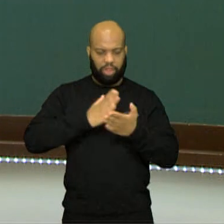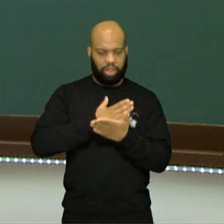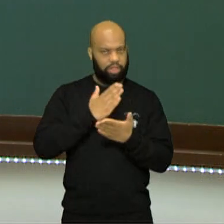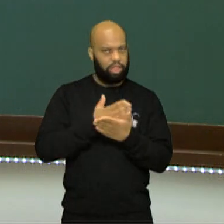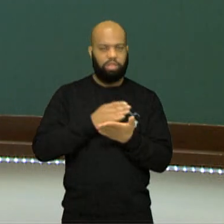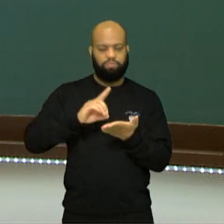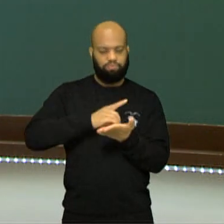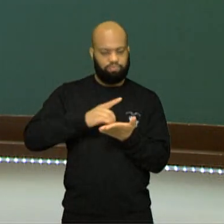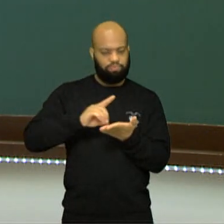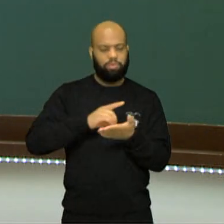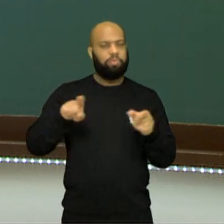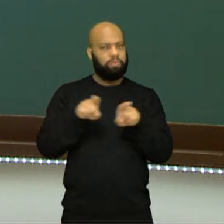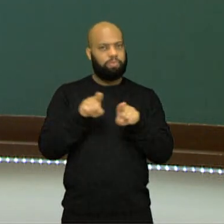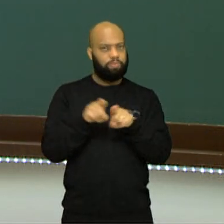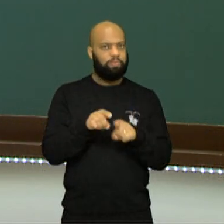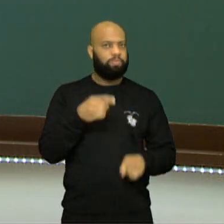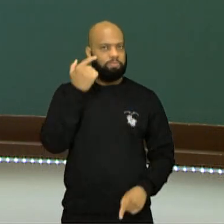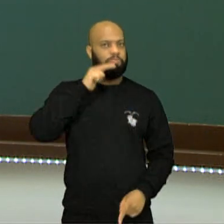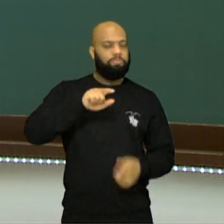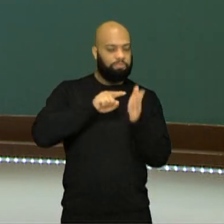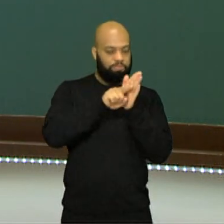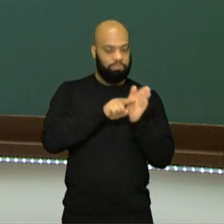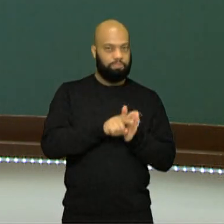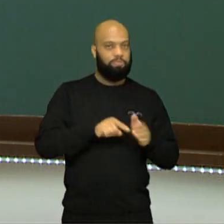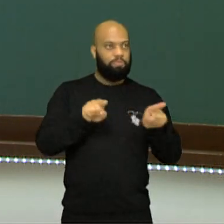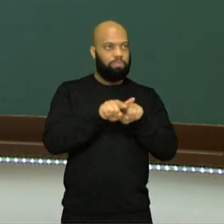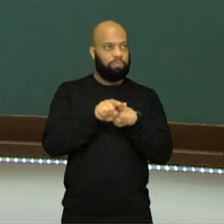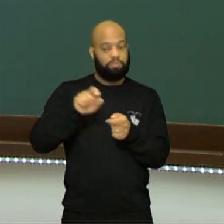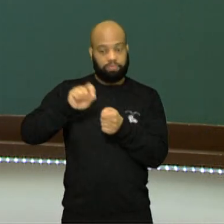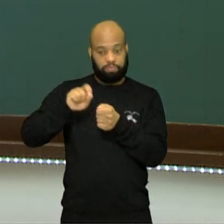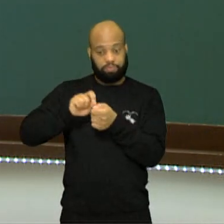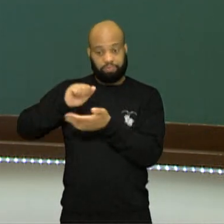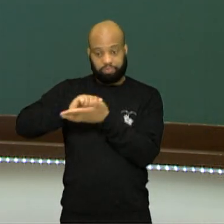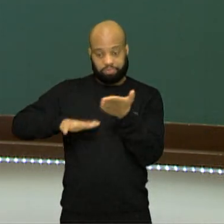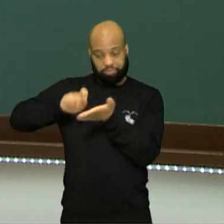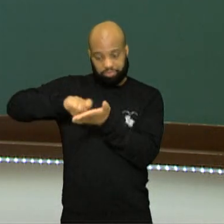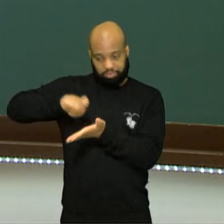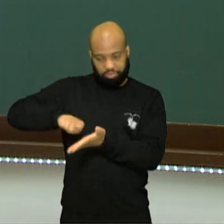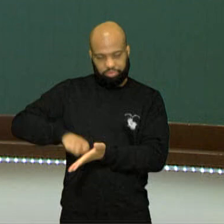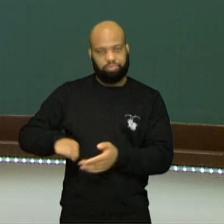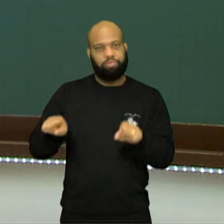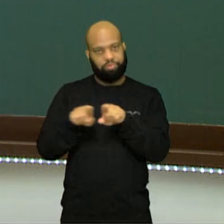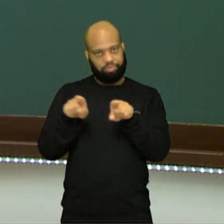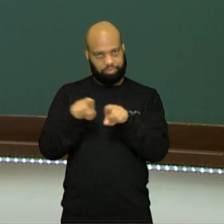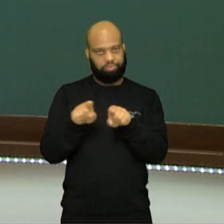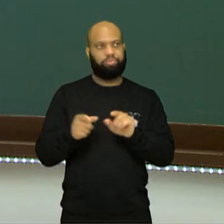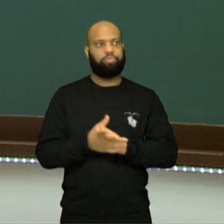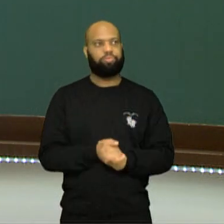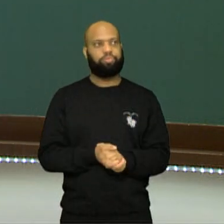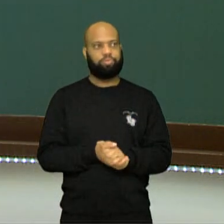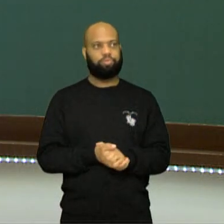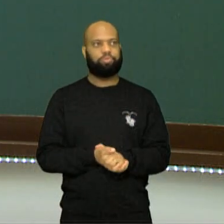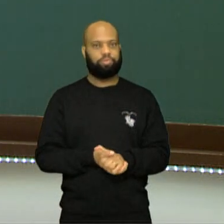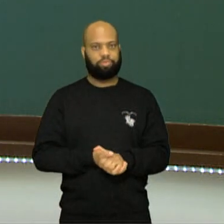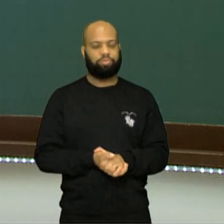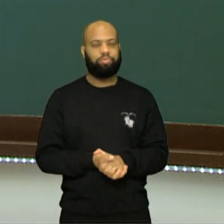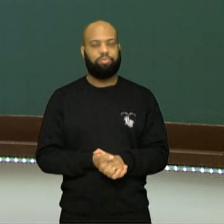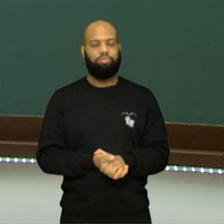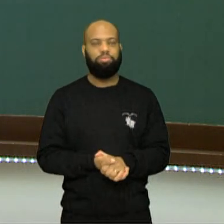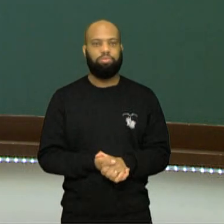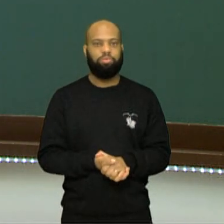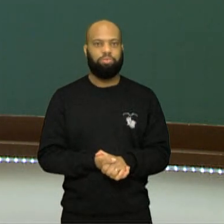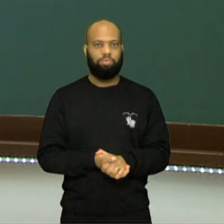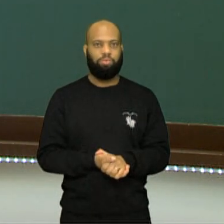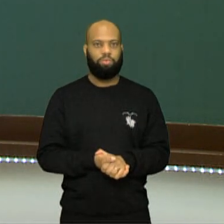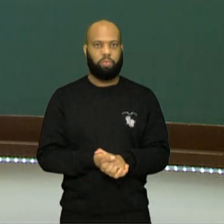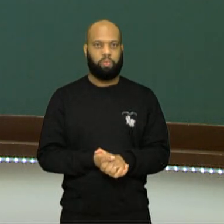seu dicionário, seu caderno, para que vocês possam pesquisar, fazer as devidas anotações e fazer as atividades que eu vou